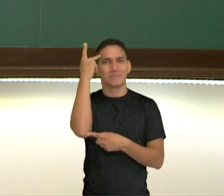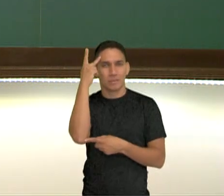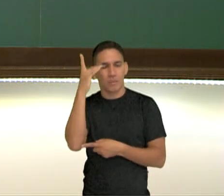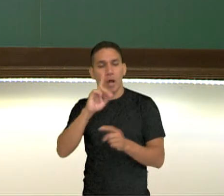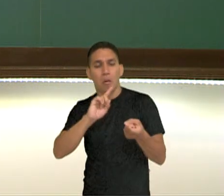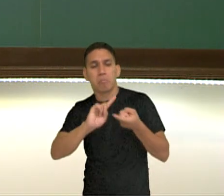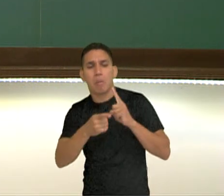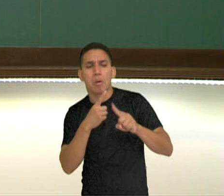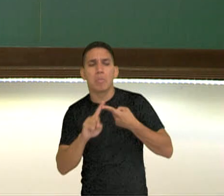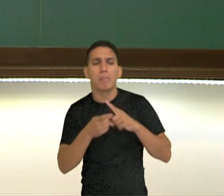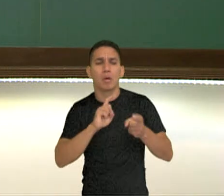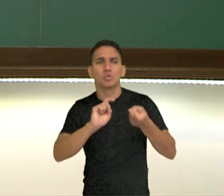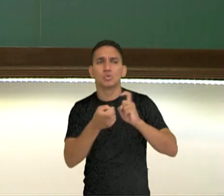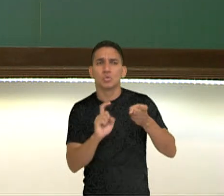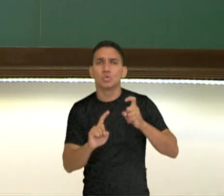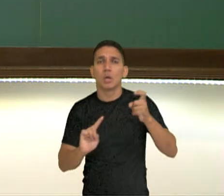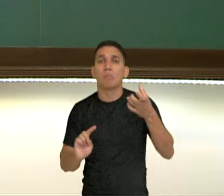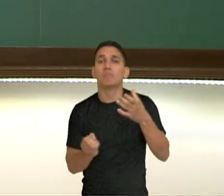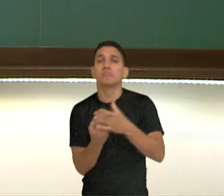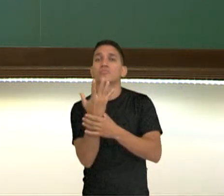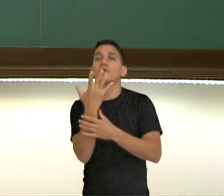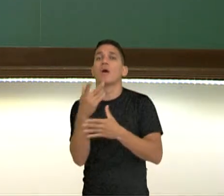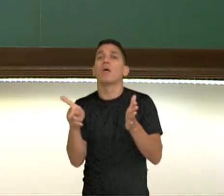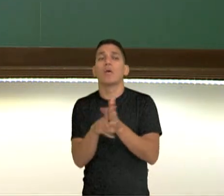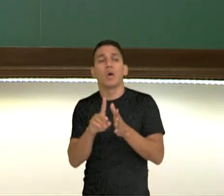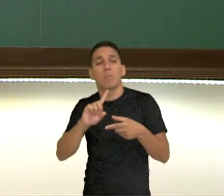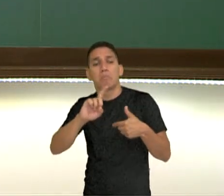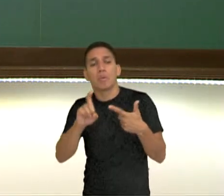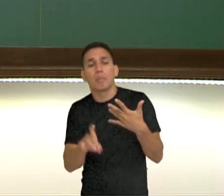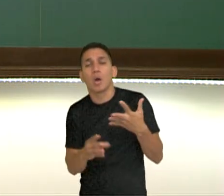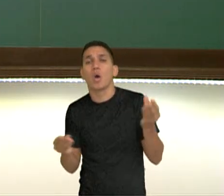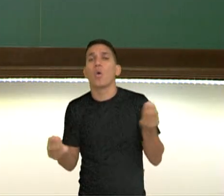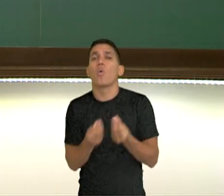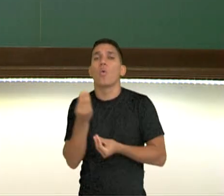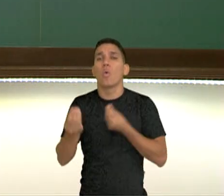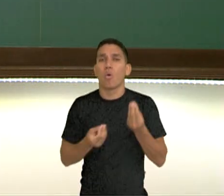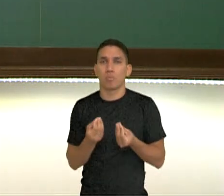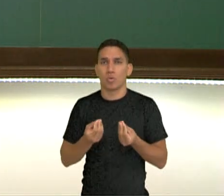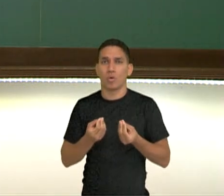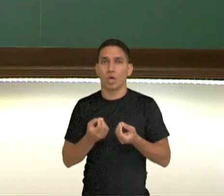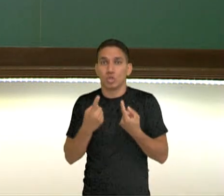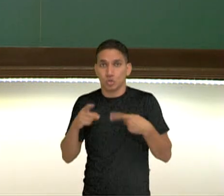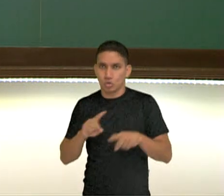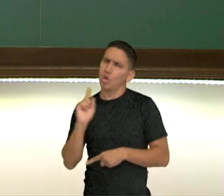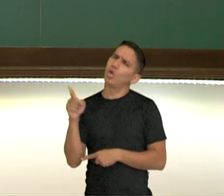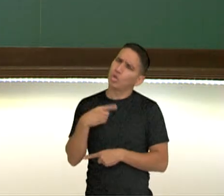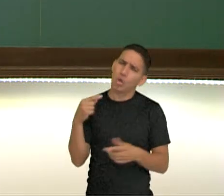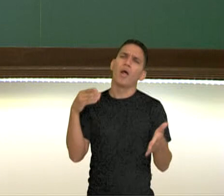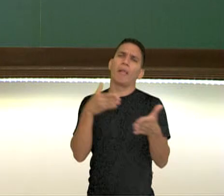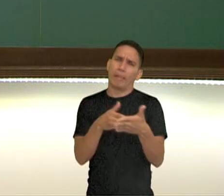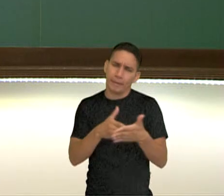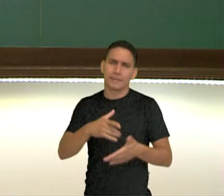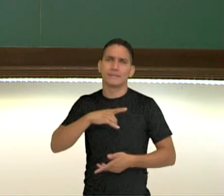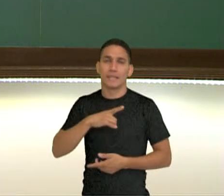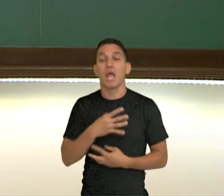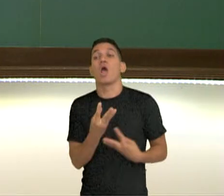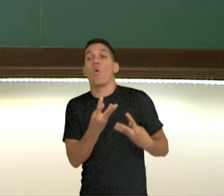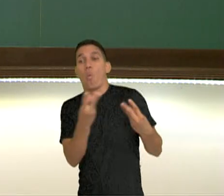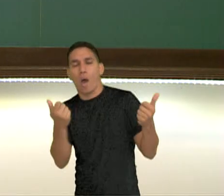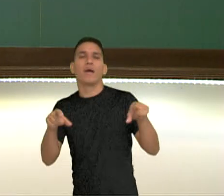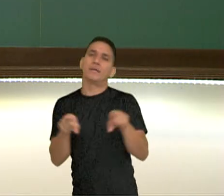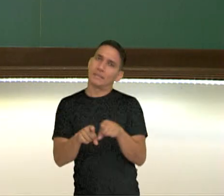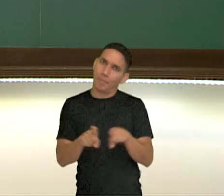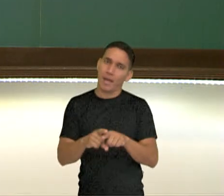pesquisar possibilidades sonoras a todos nós temos limites qualidades e características